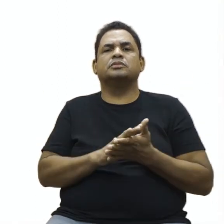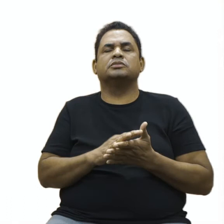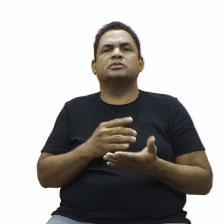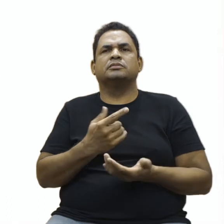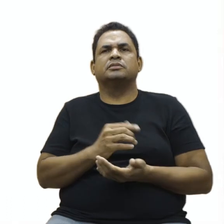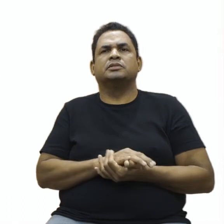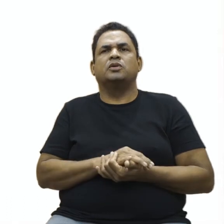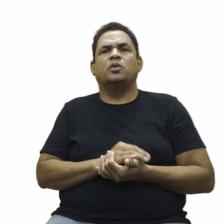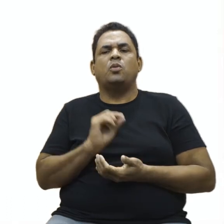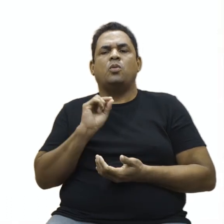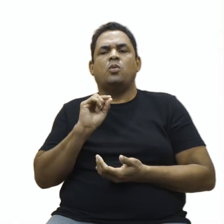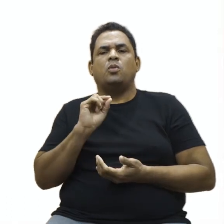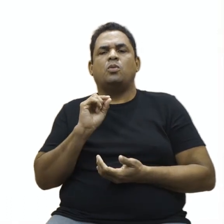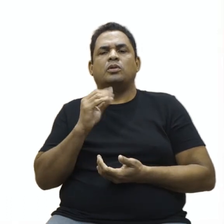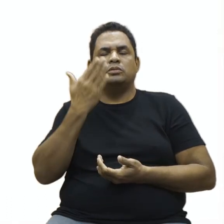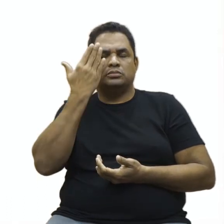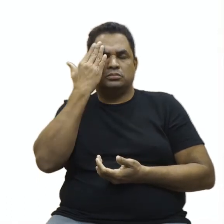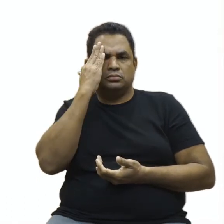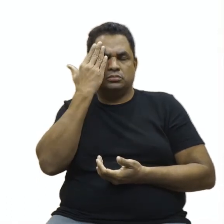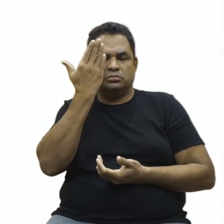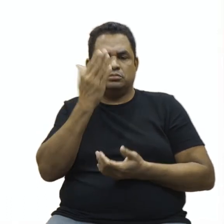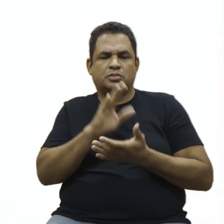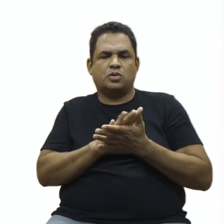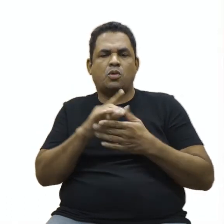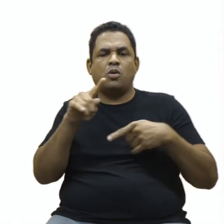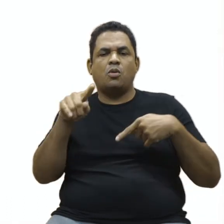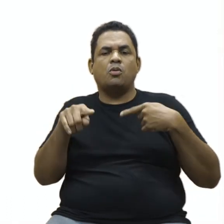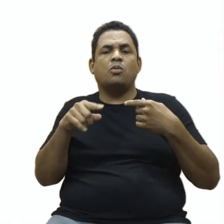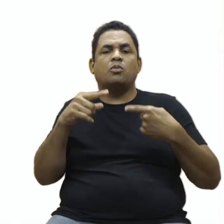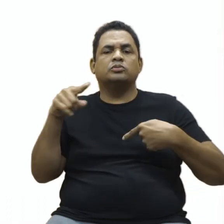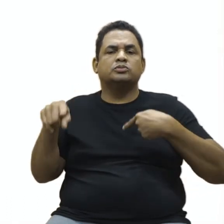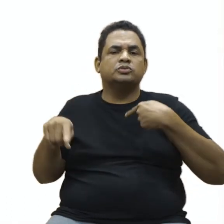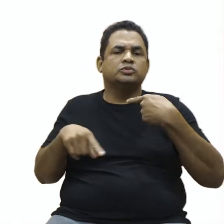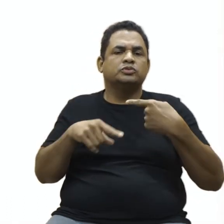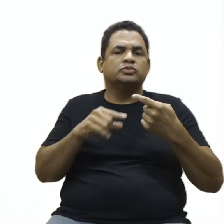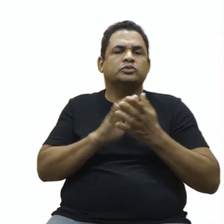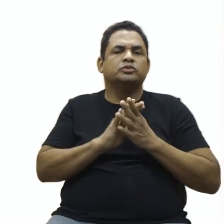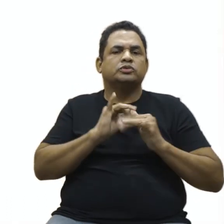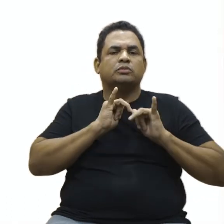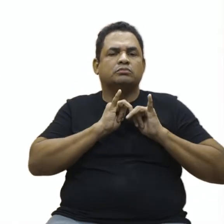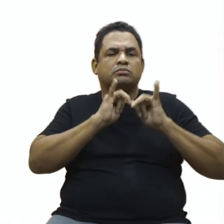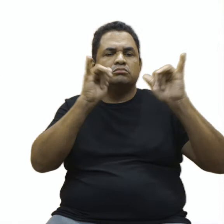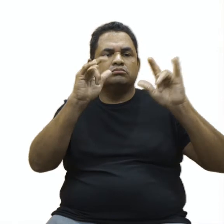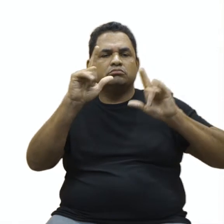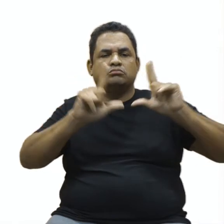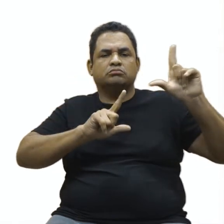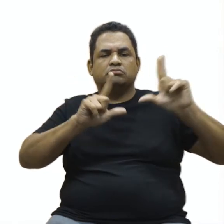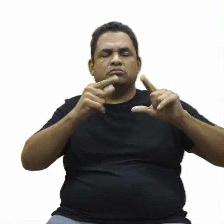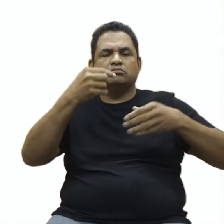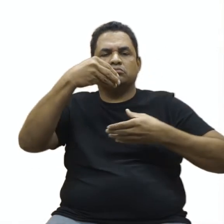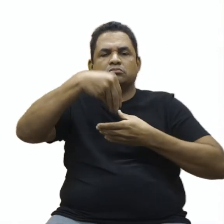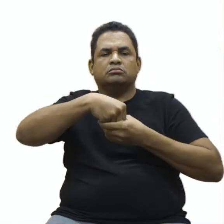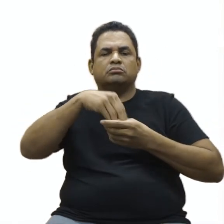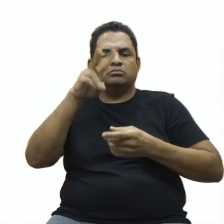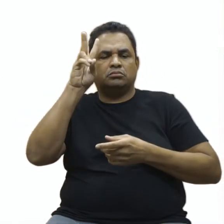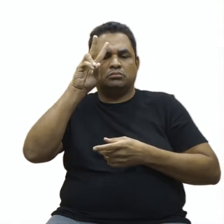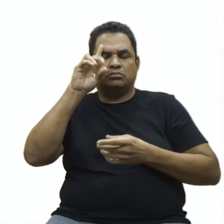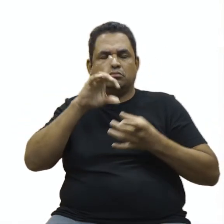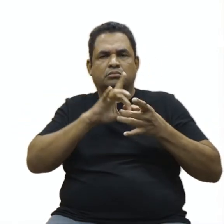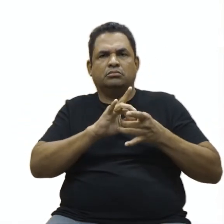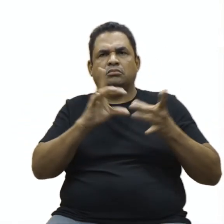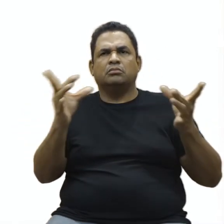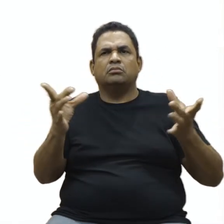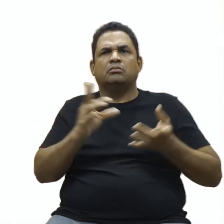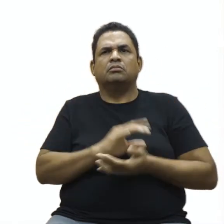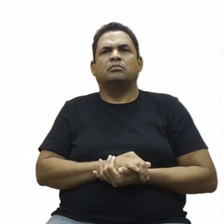Quer que a gente compreenda o papel da imprensa, o papel da televisão dentro da história da democracia.